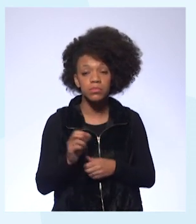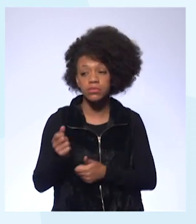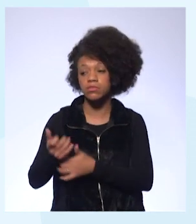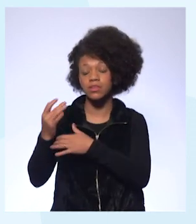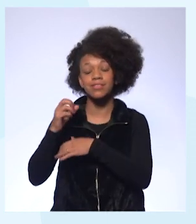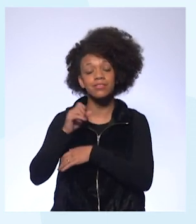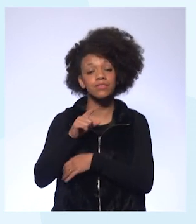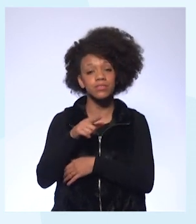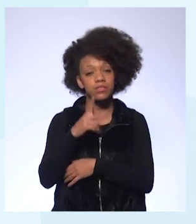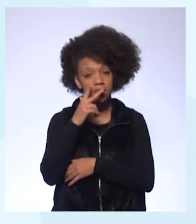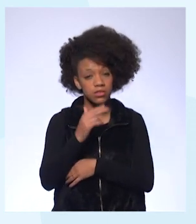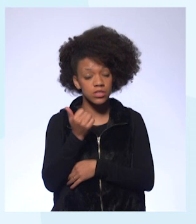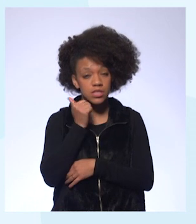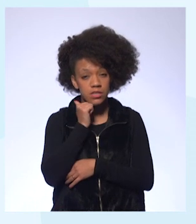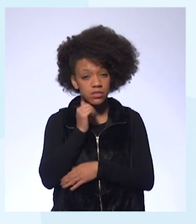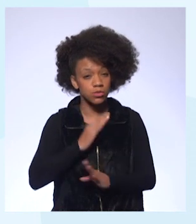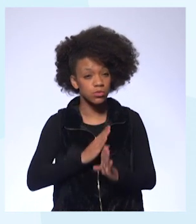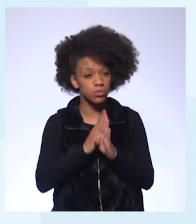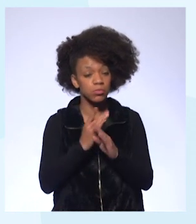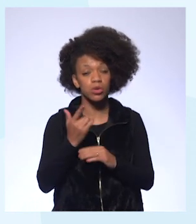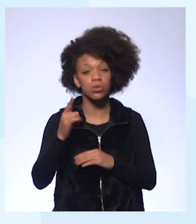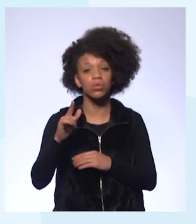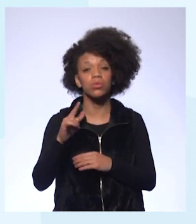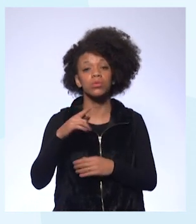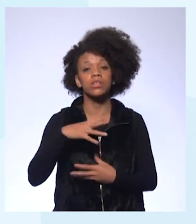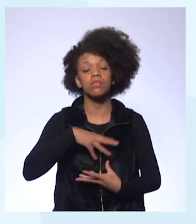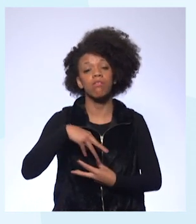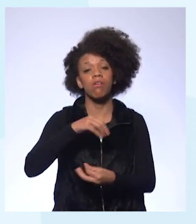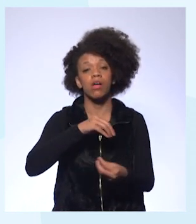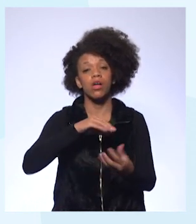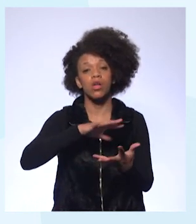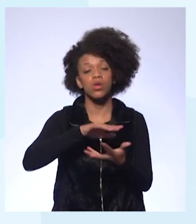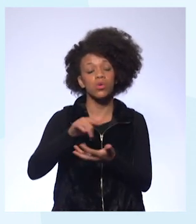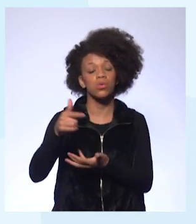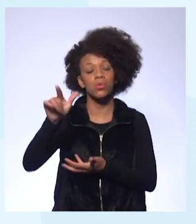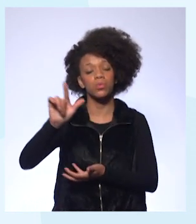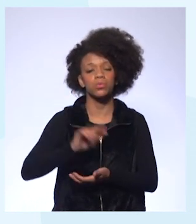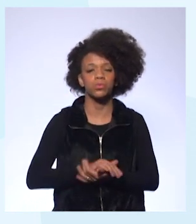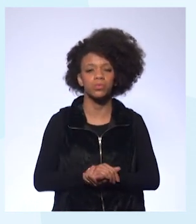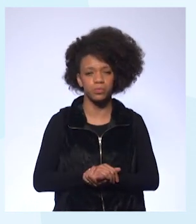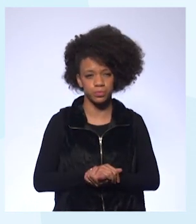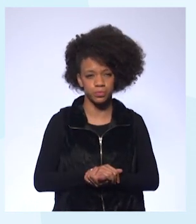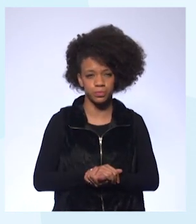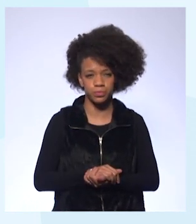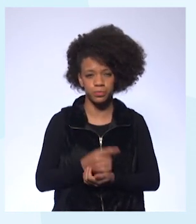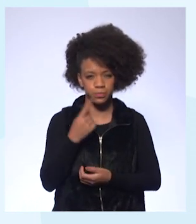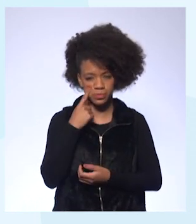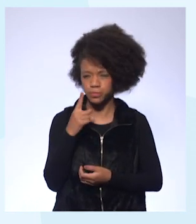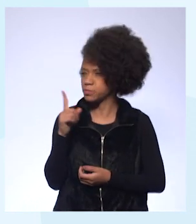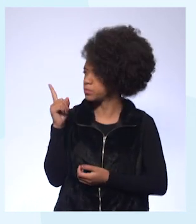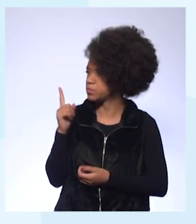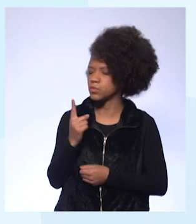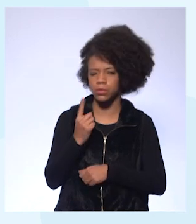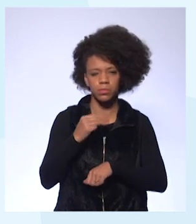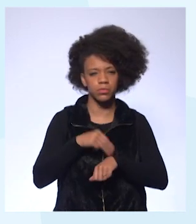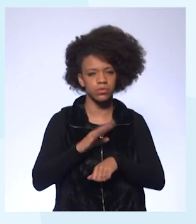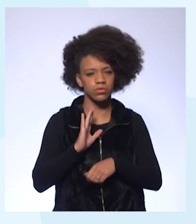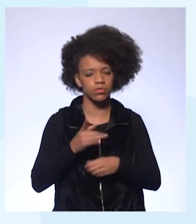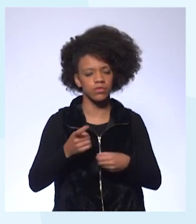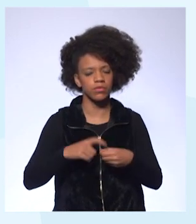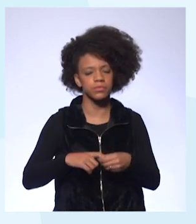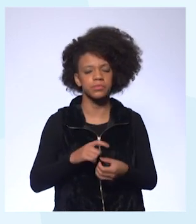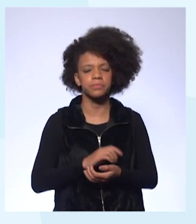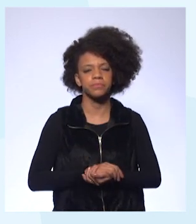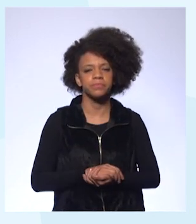vocês acham que os cientistas irão descobrir vida em outro então do you think sites will find Life in Wonderland o dá um minutinho para